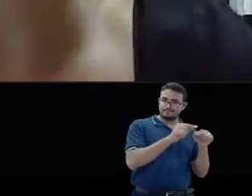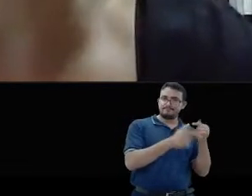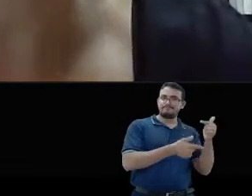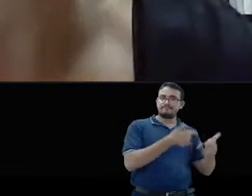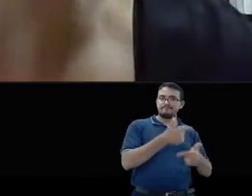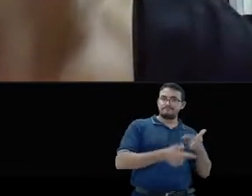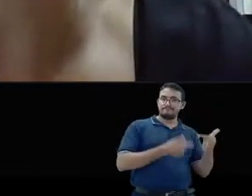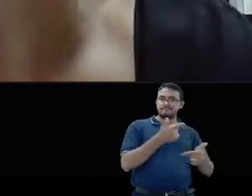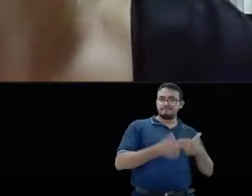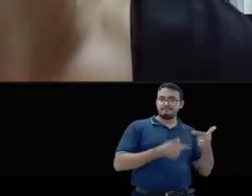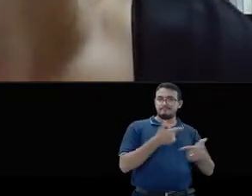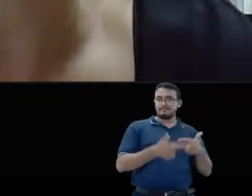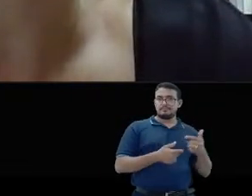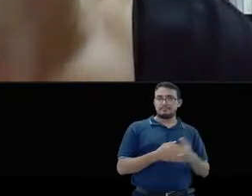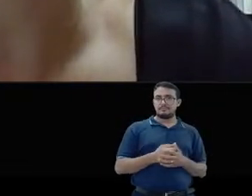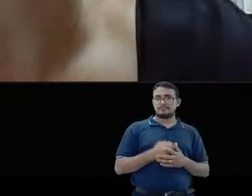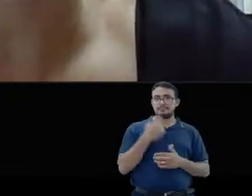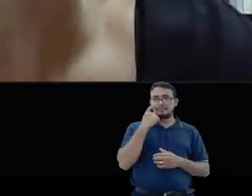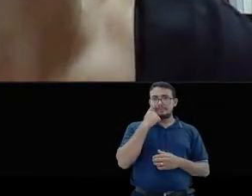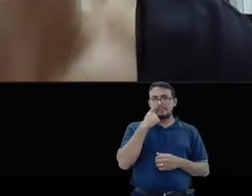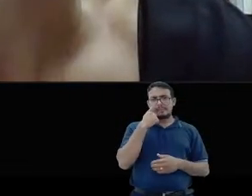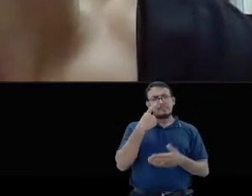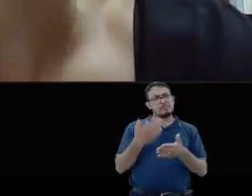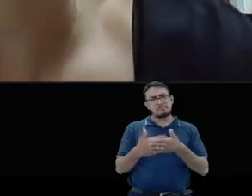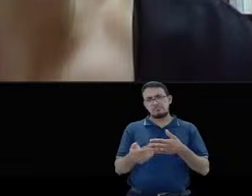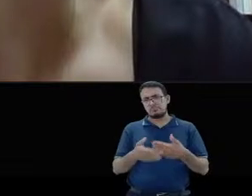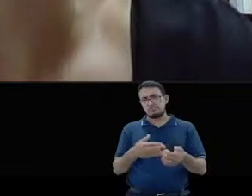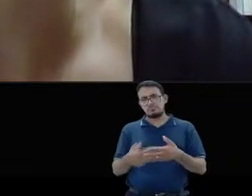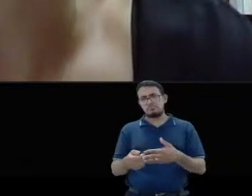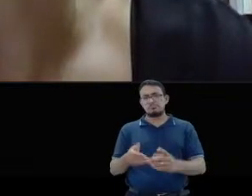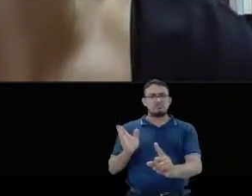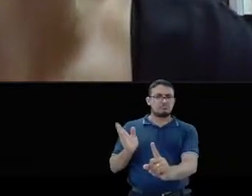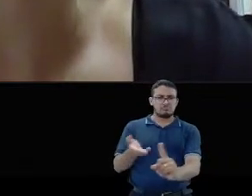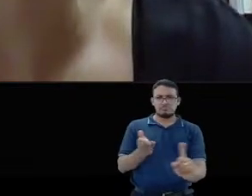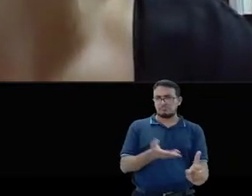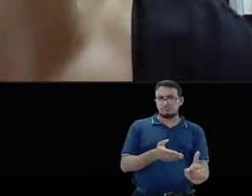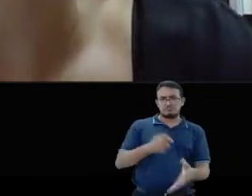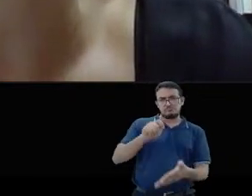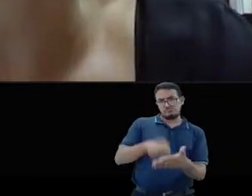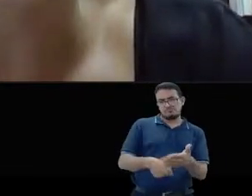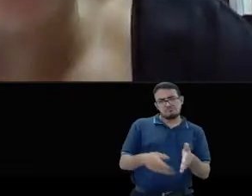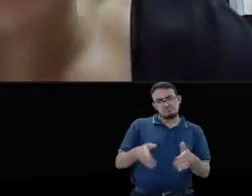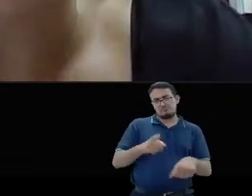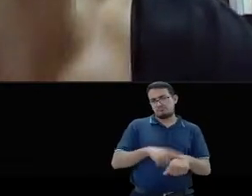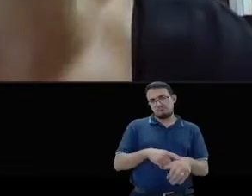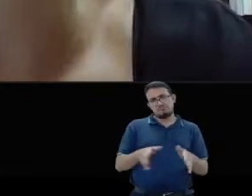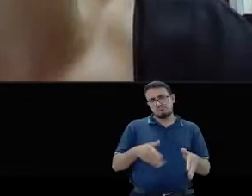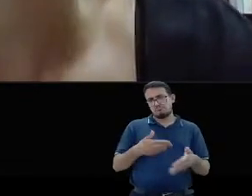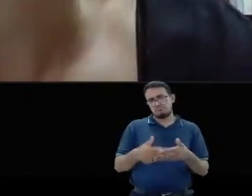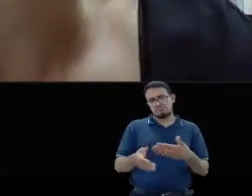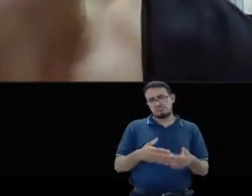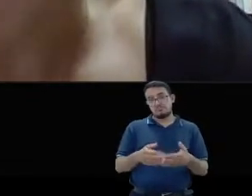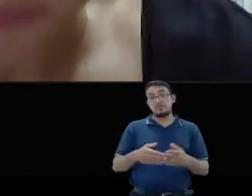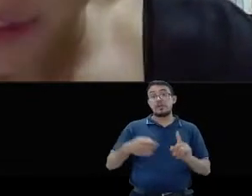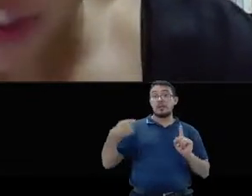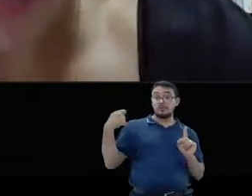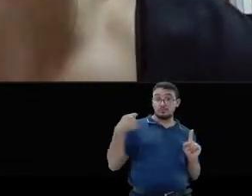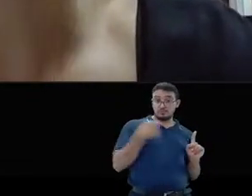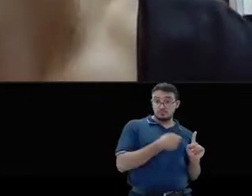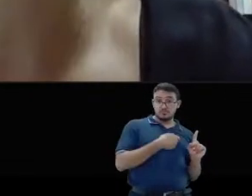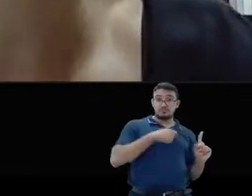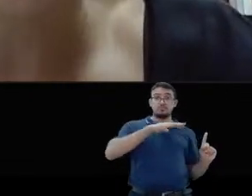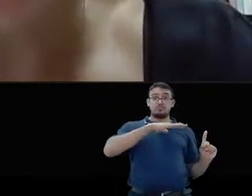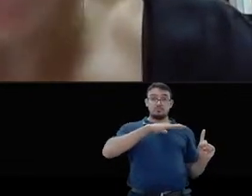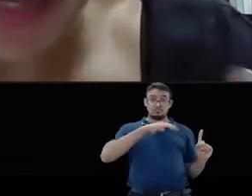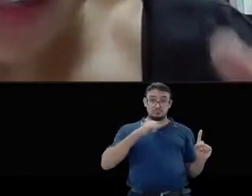independentemente do tempo do contrato entre a RES, o autor ele foi contratado para prestar serviços naquela parada